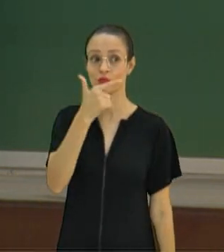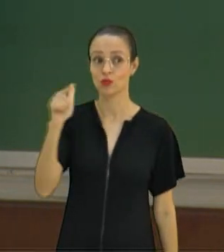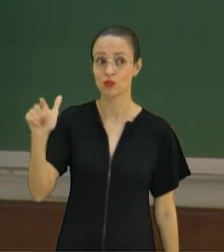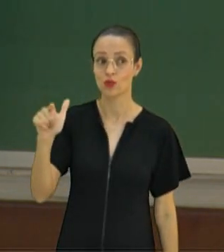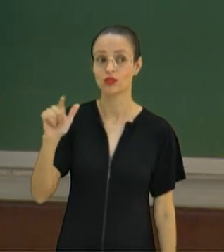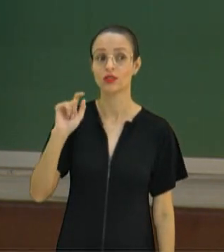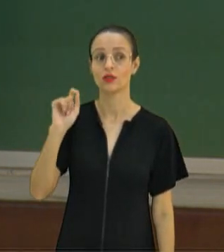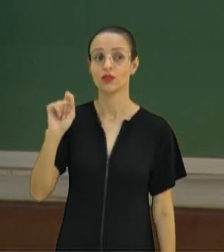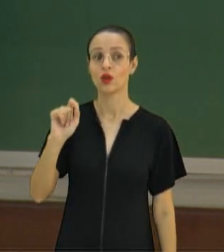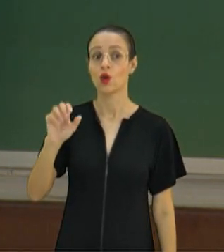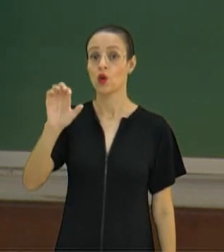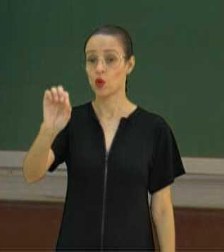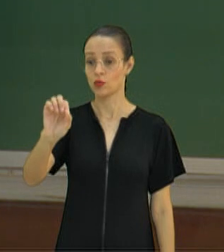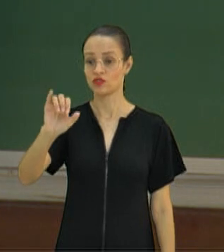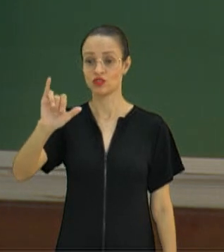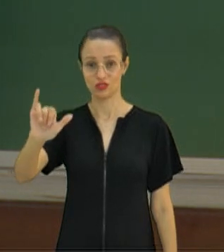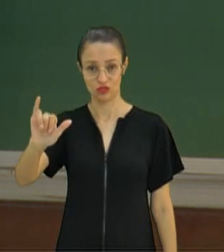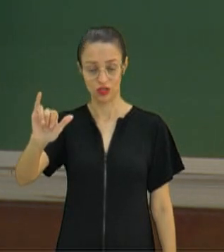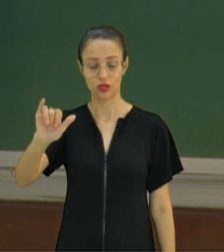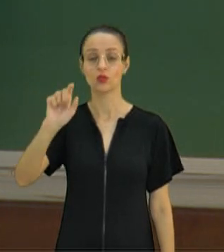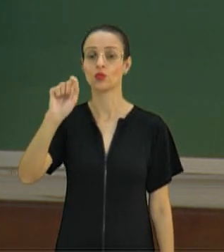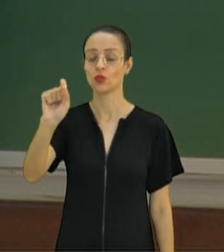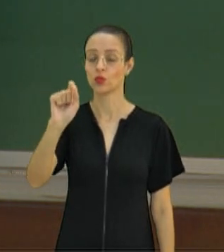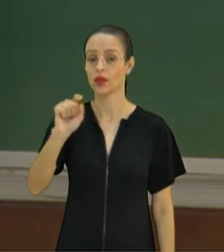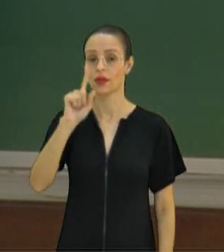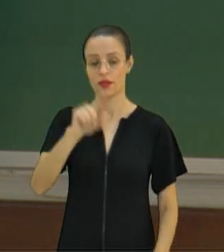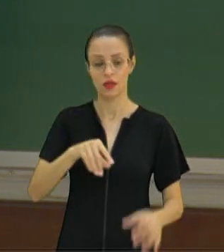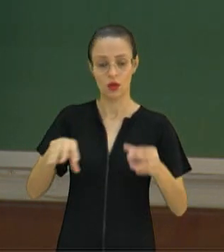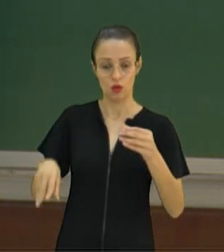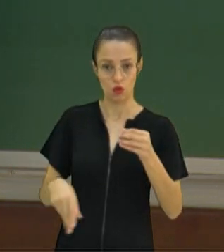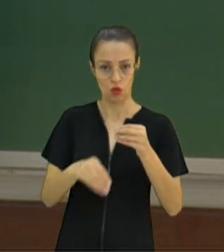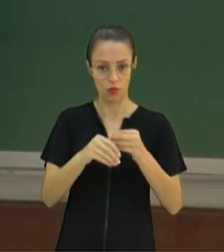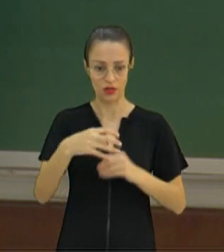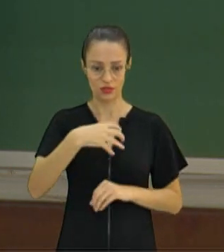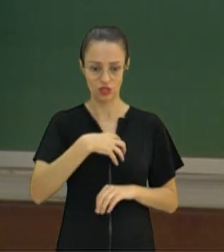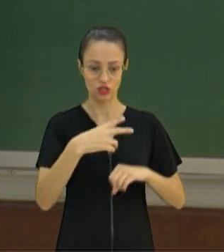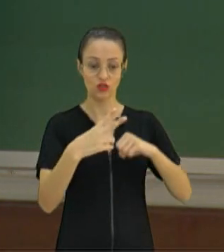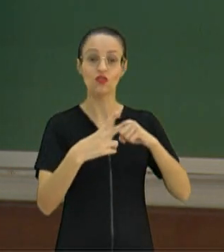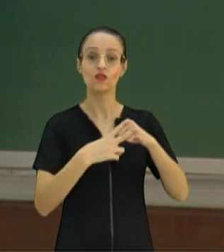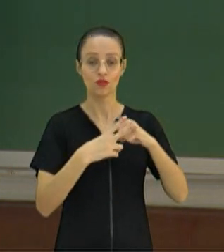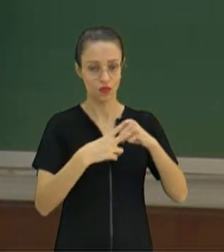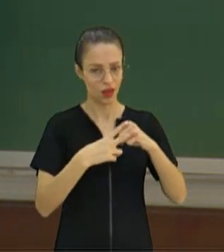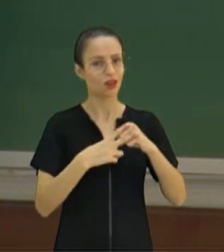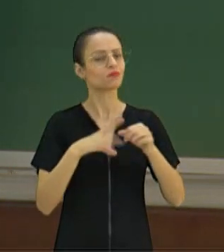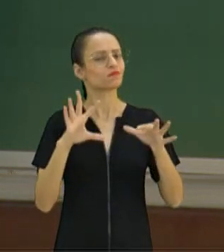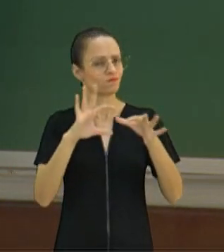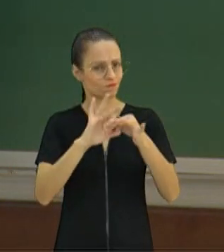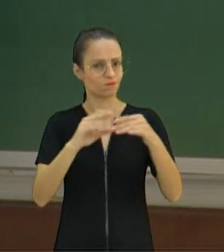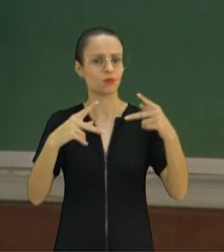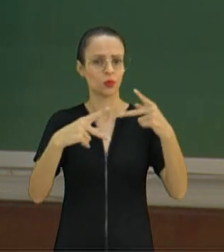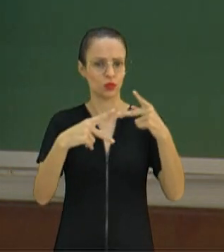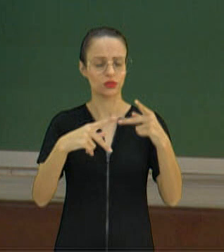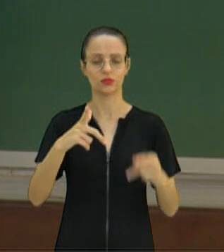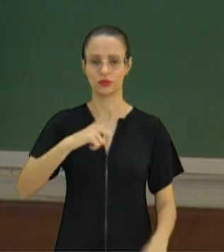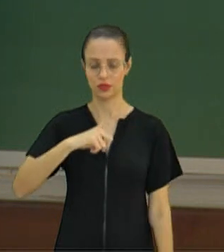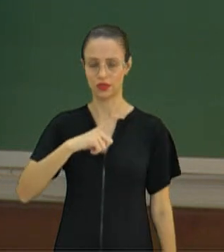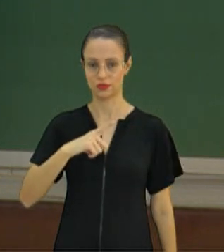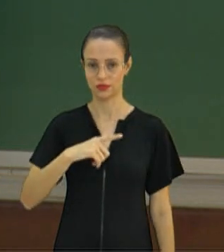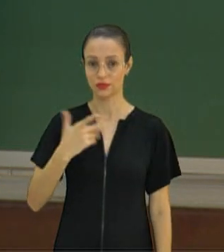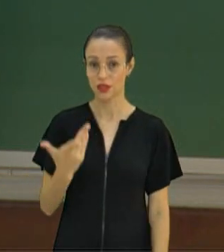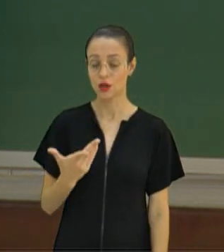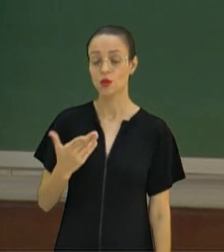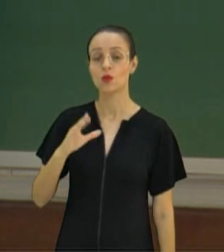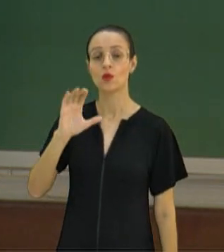função sintática de objeto indireto é o termo que completa o sentido dos verbos com preposição. Já o